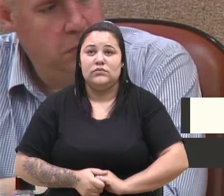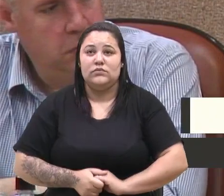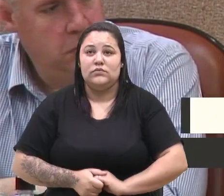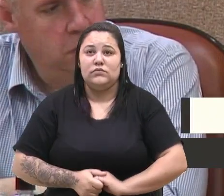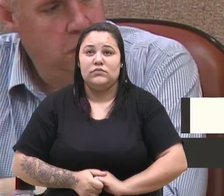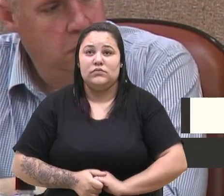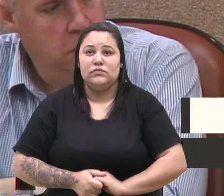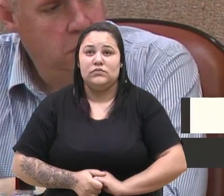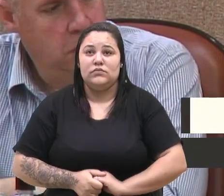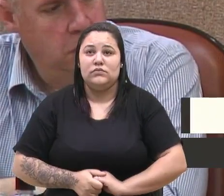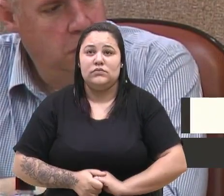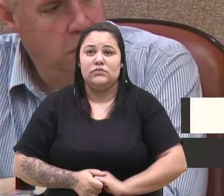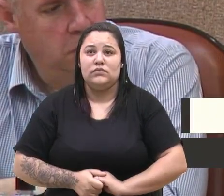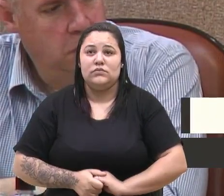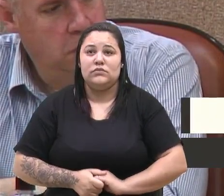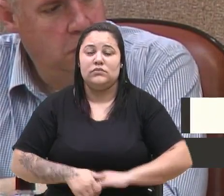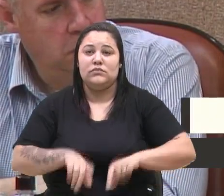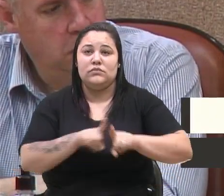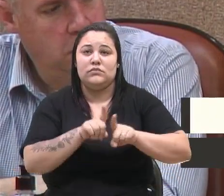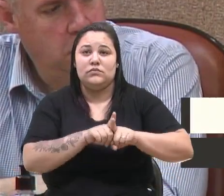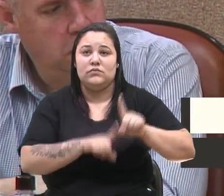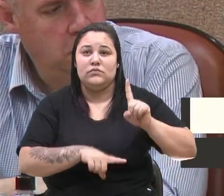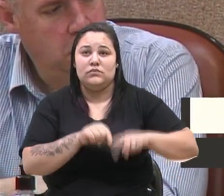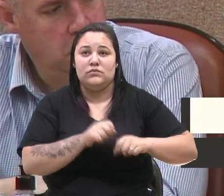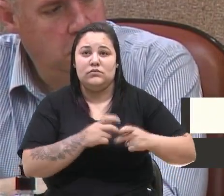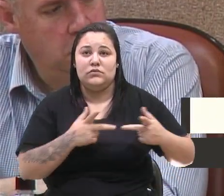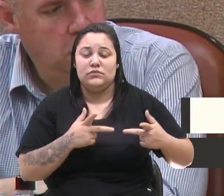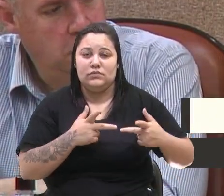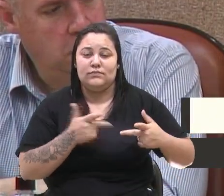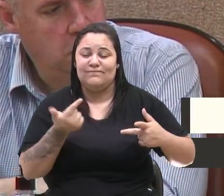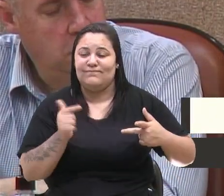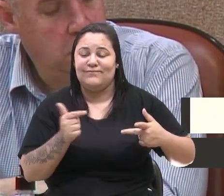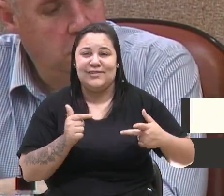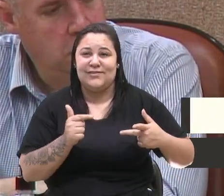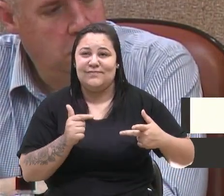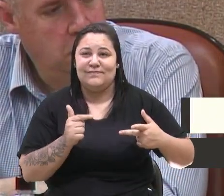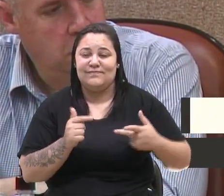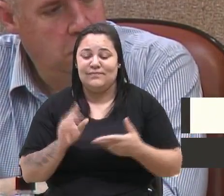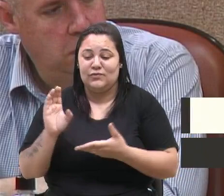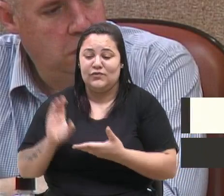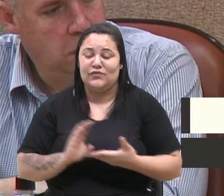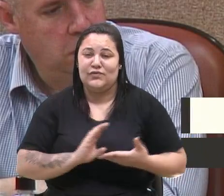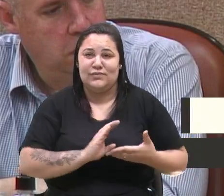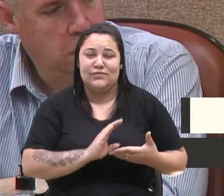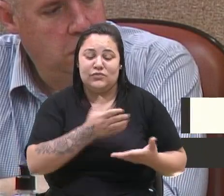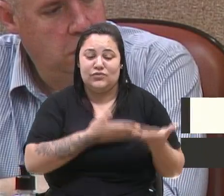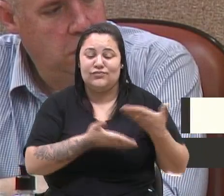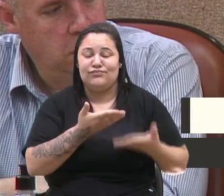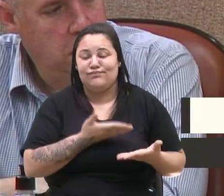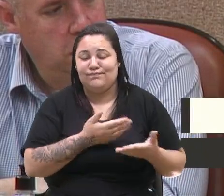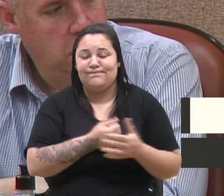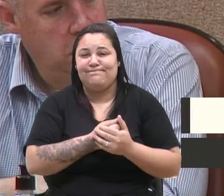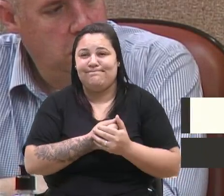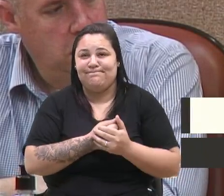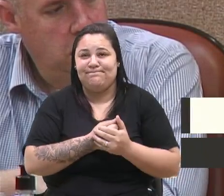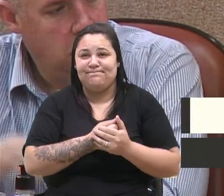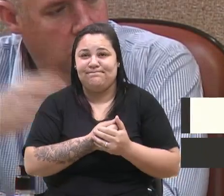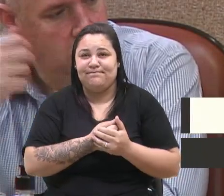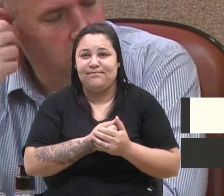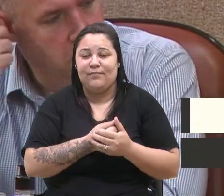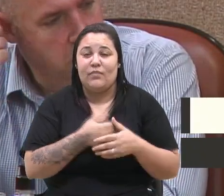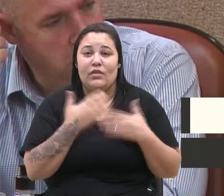a nossa cidade não tem nenhum material, não tem nenhum recurso para o atendimento. Então, já